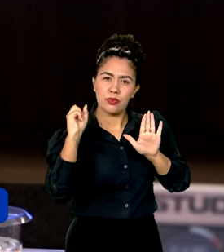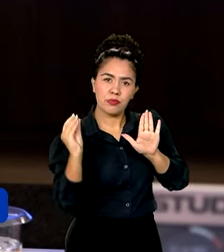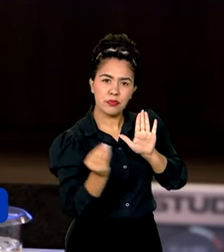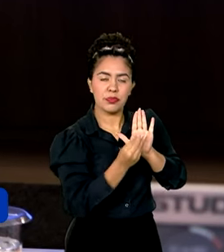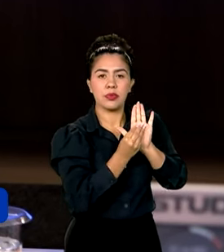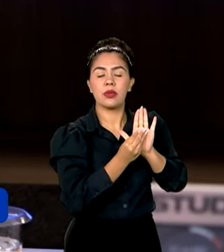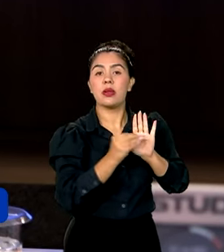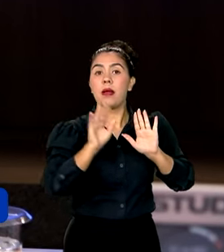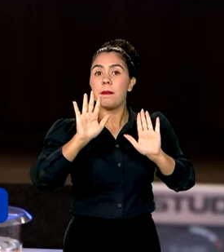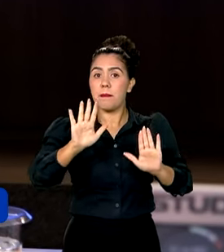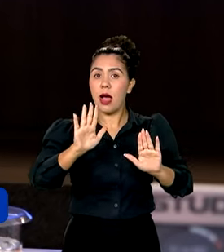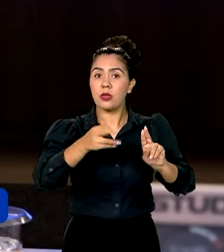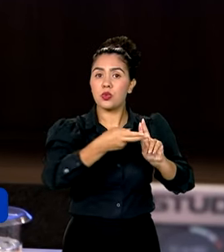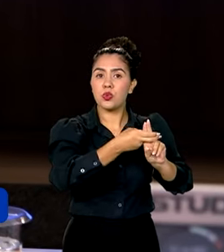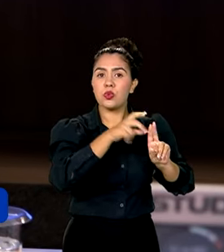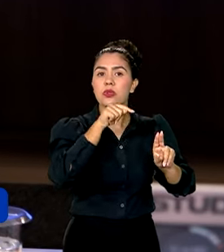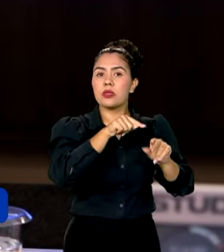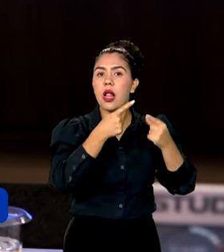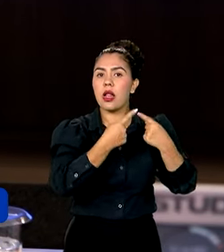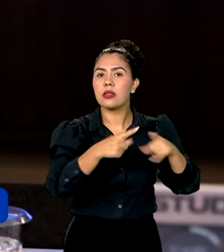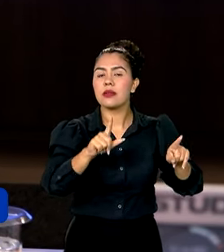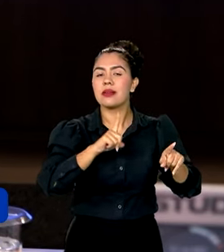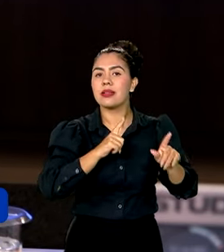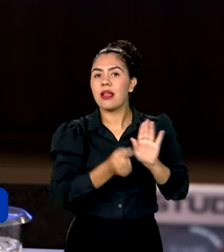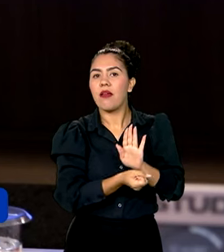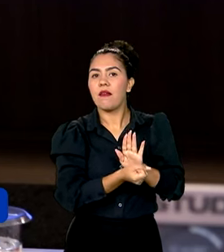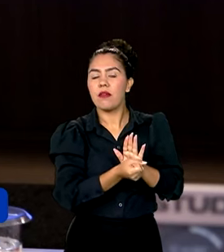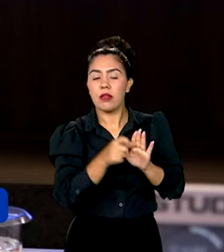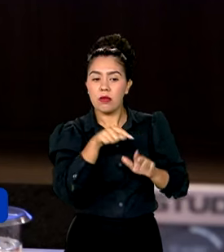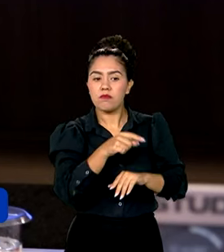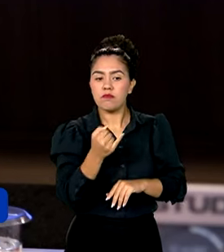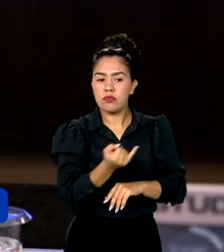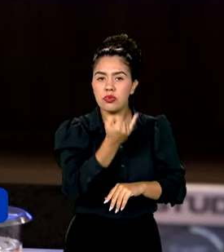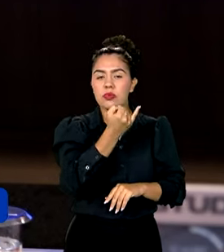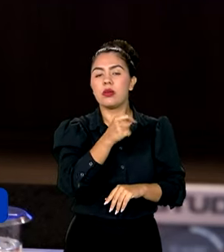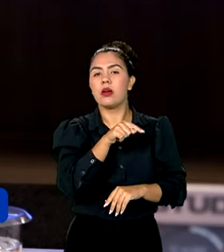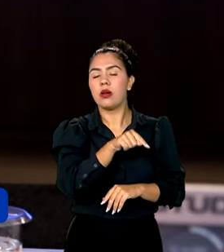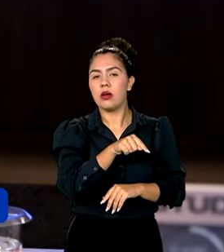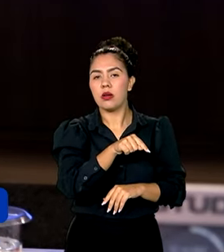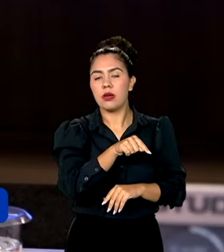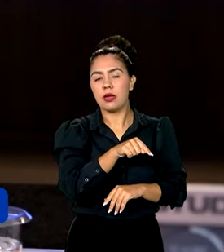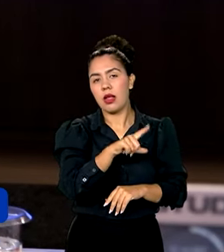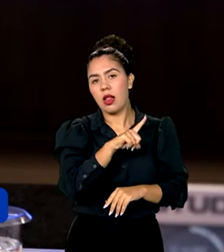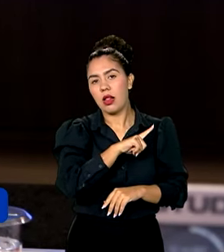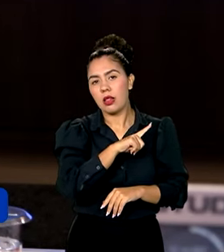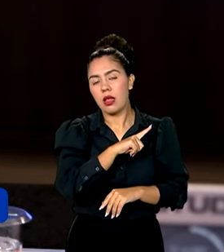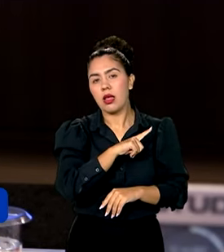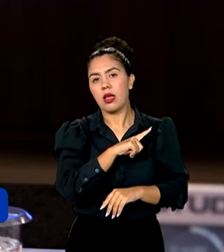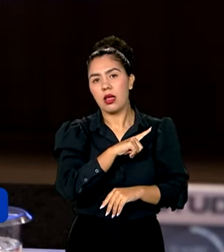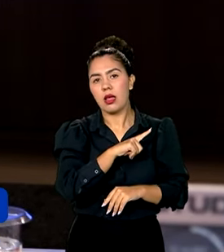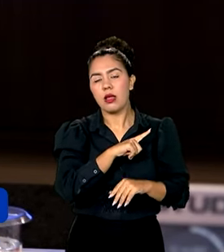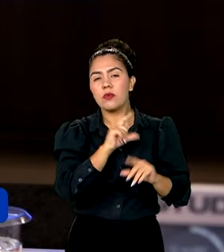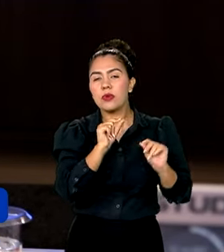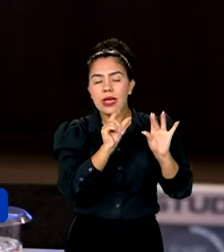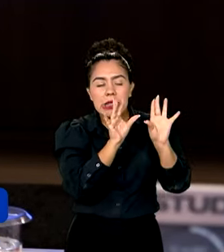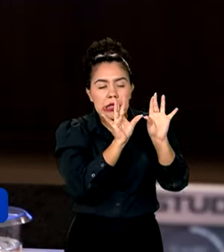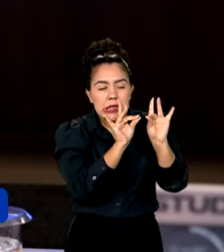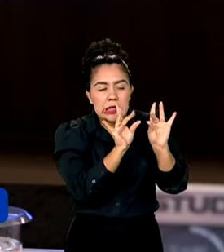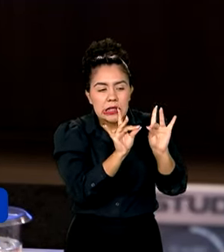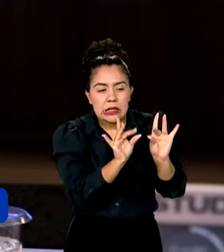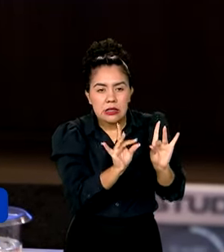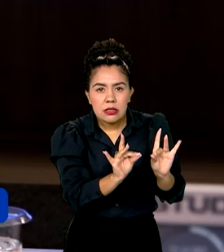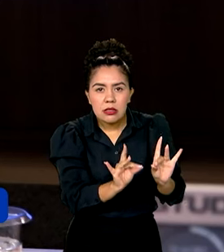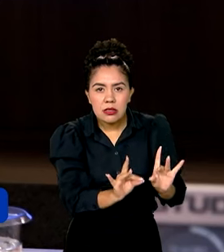funcionalidades mas dentro e de de um lançamento que é na verdade um detalhamento de um